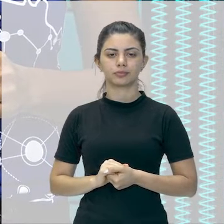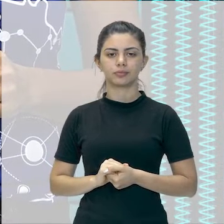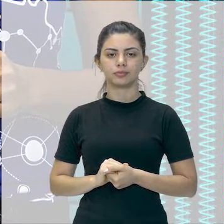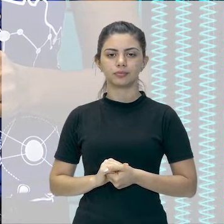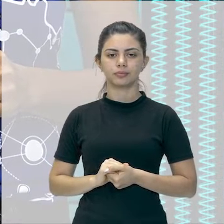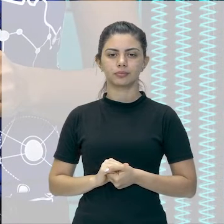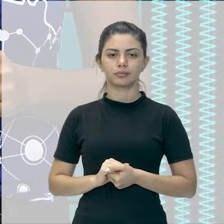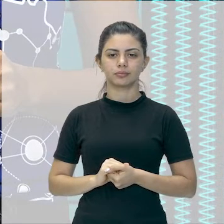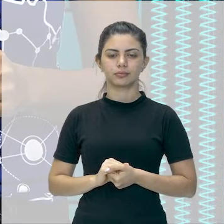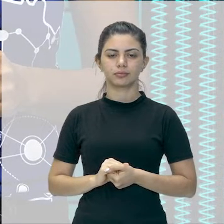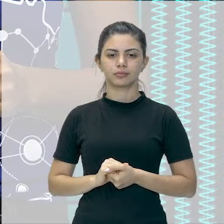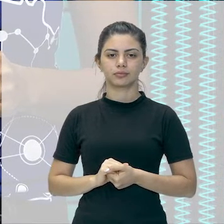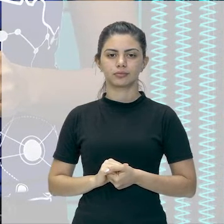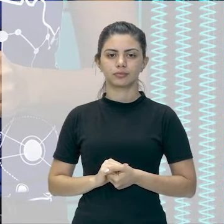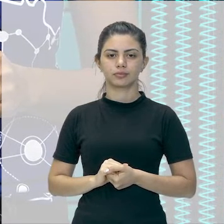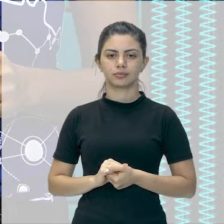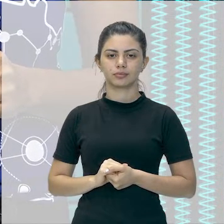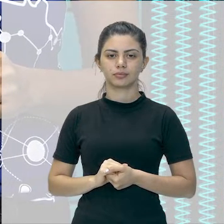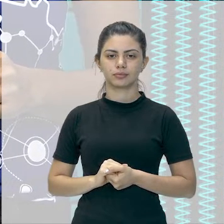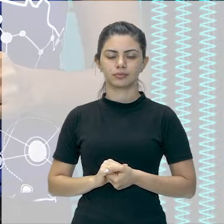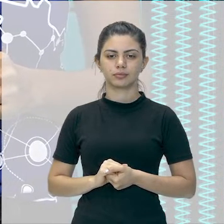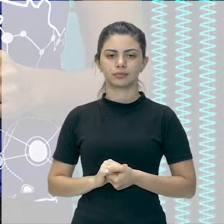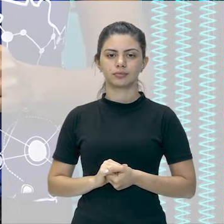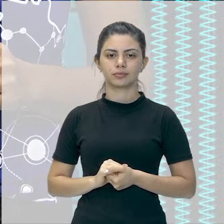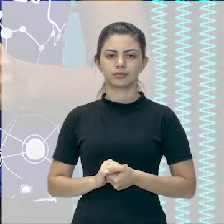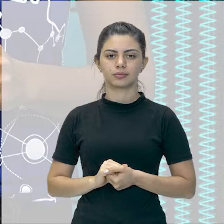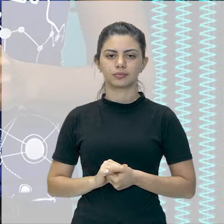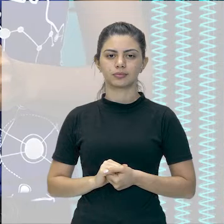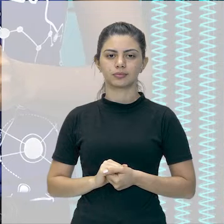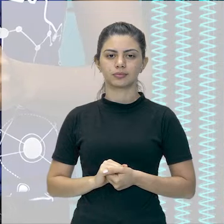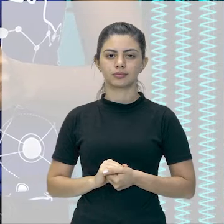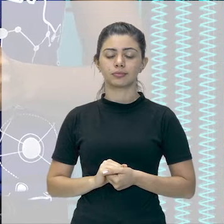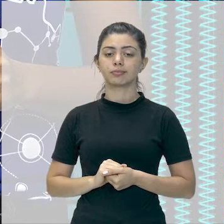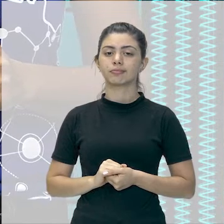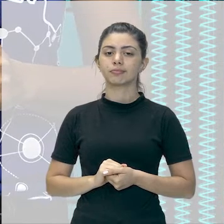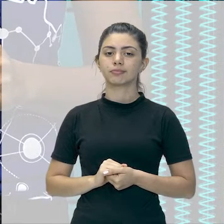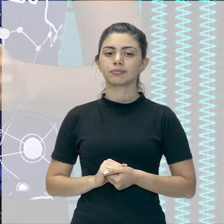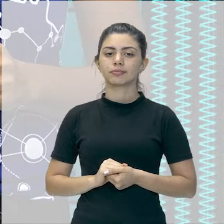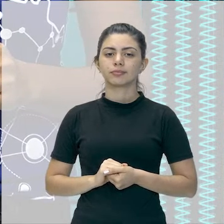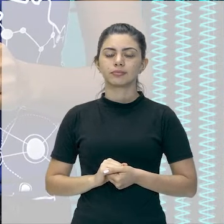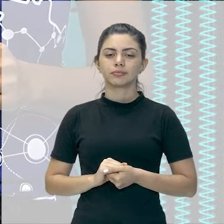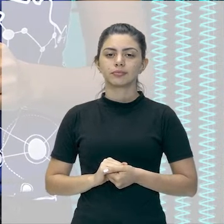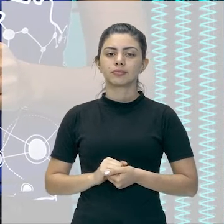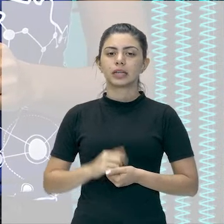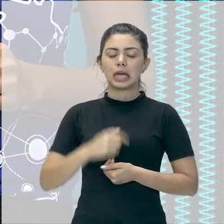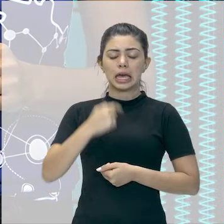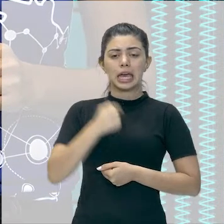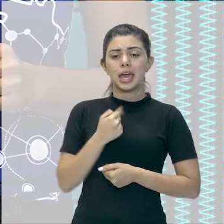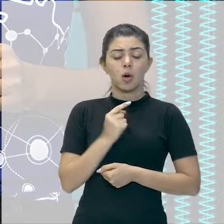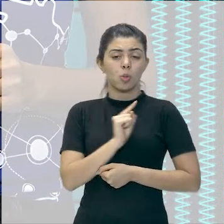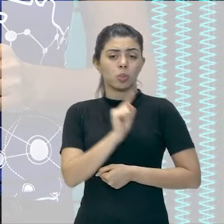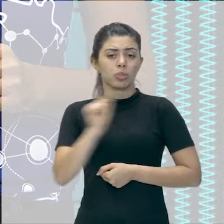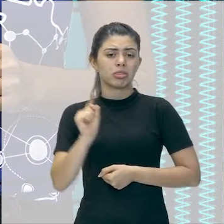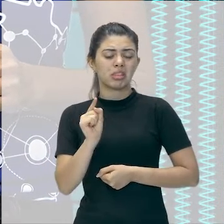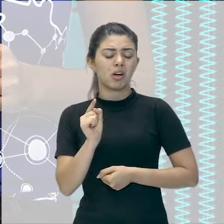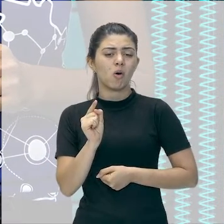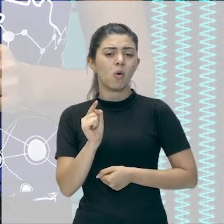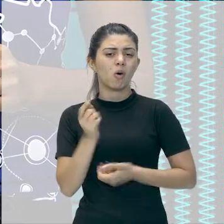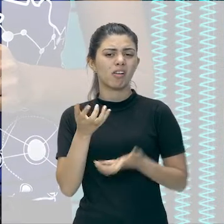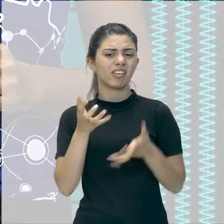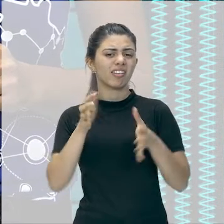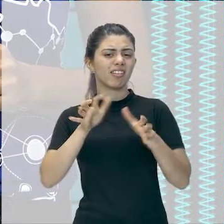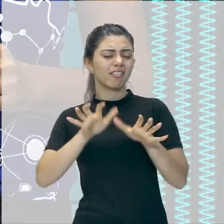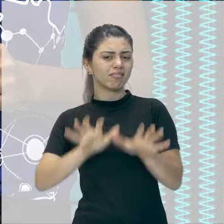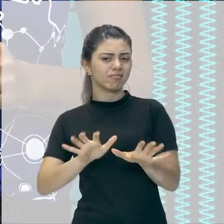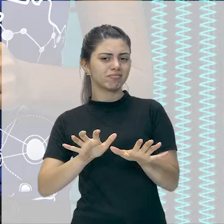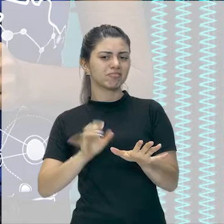didn't want to just be another girl singer. Então, I didn't, eu não queria, que é o